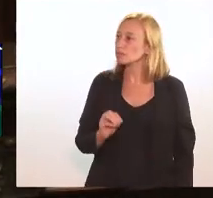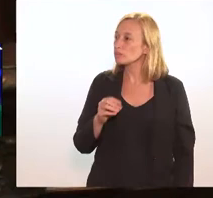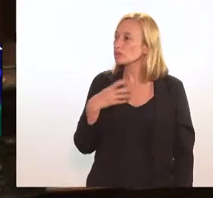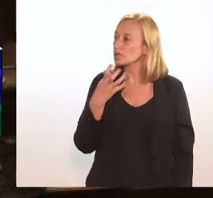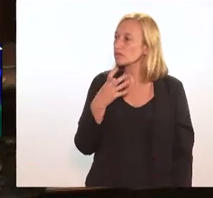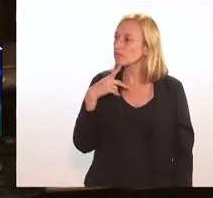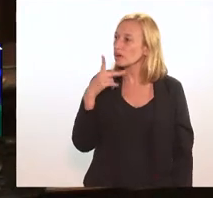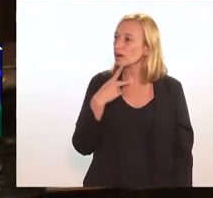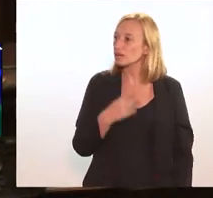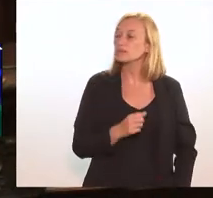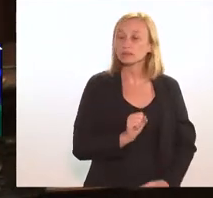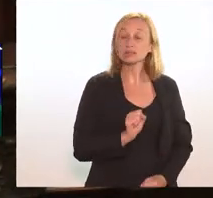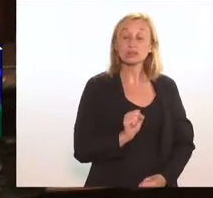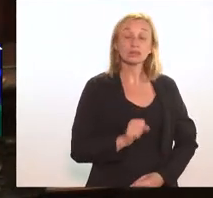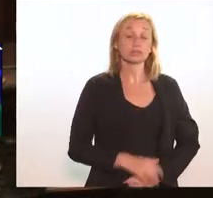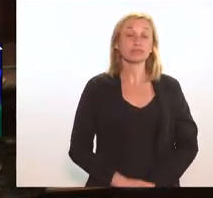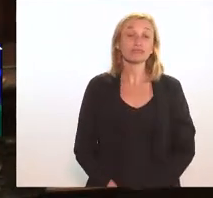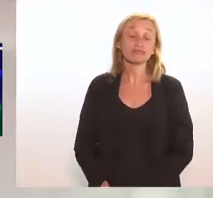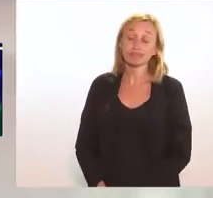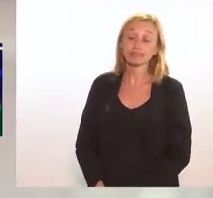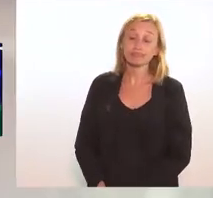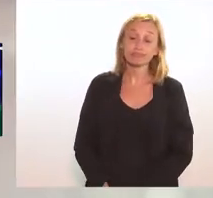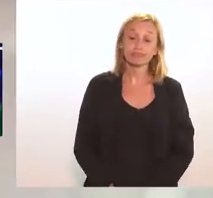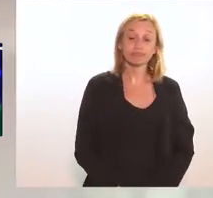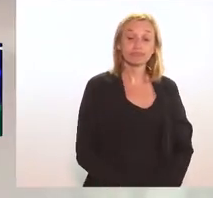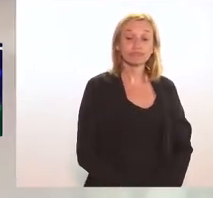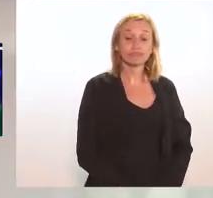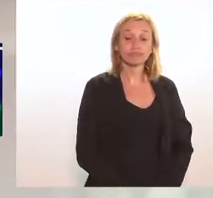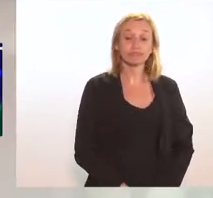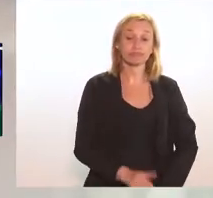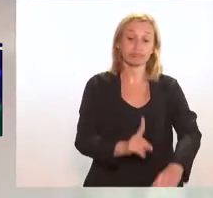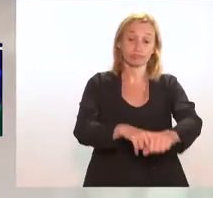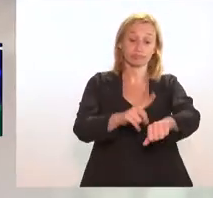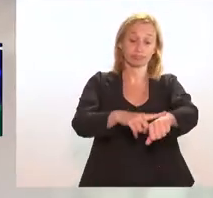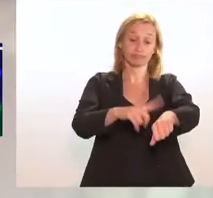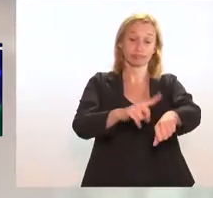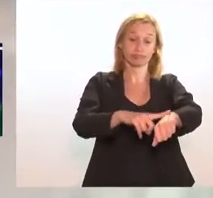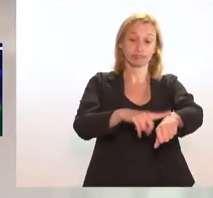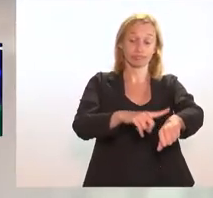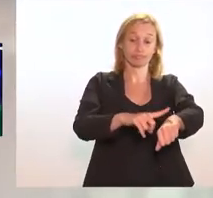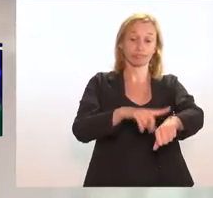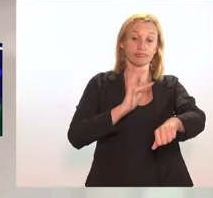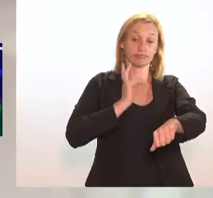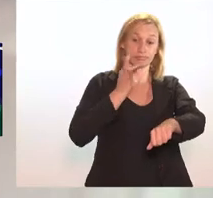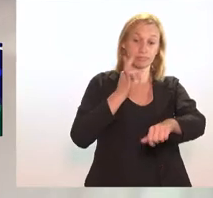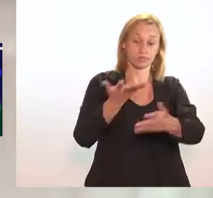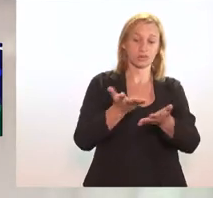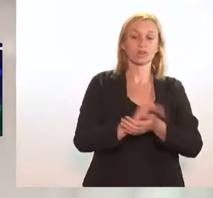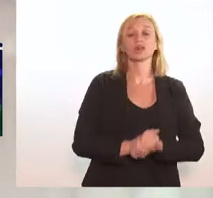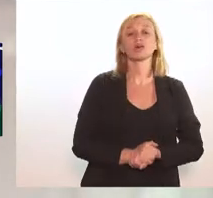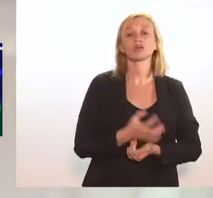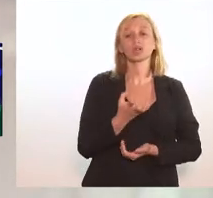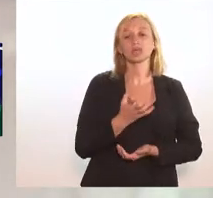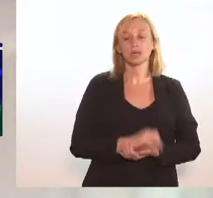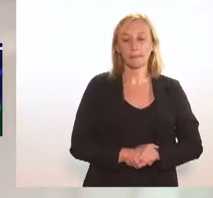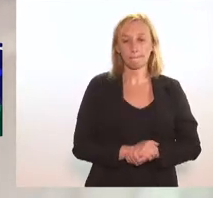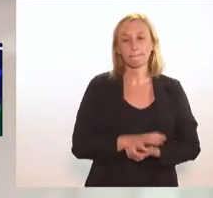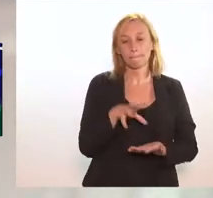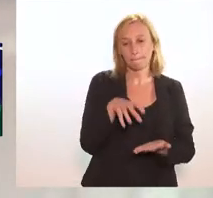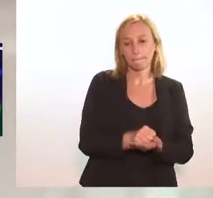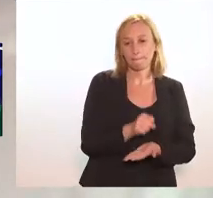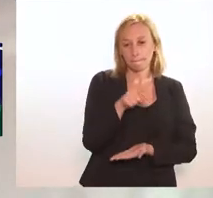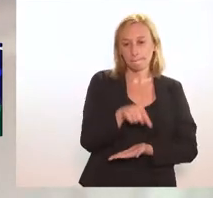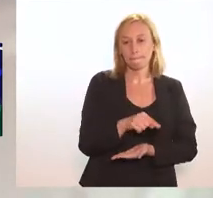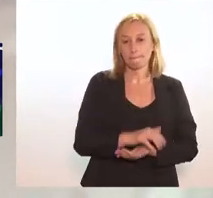parte? Eu queria, deputado, por conta do tempo. Eu só queria registrar